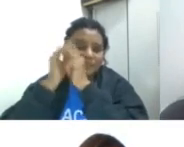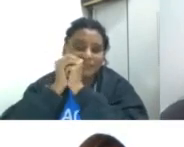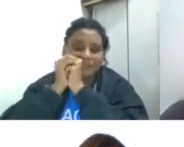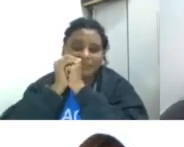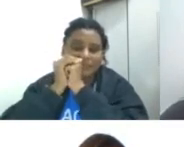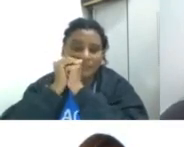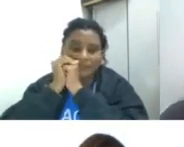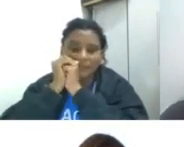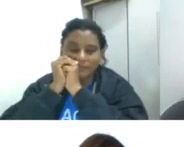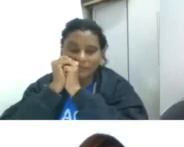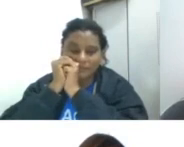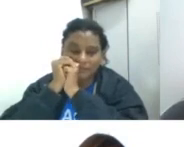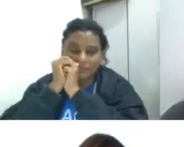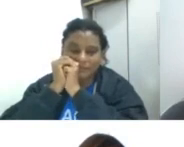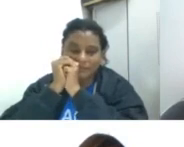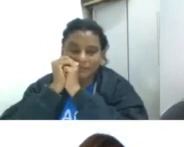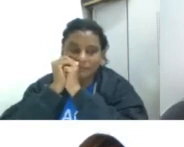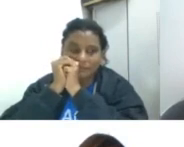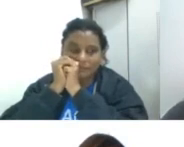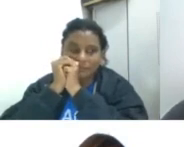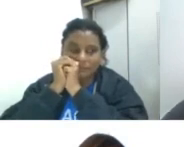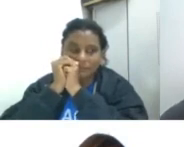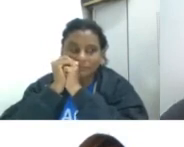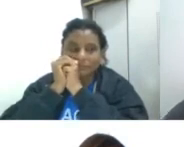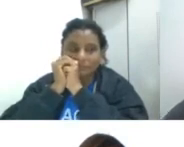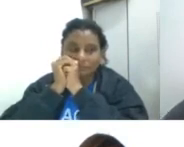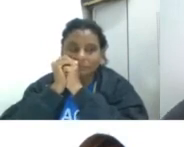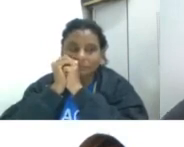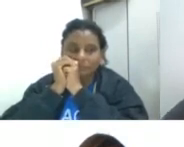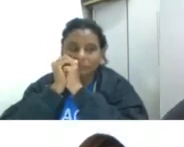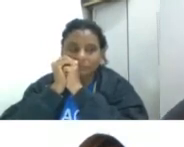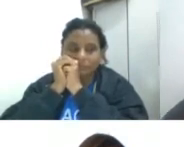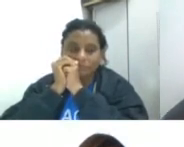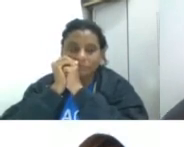gente sempre lembra que a boa adesão é a parte essencial para a cura da tuberculose